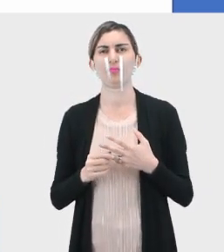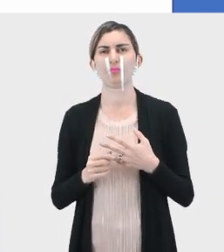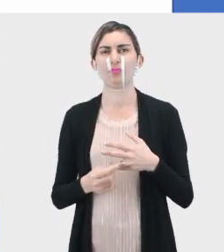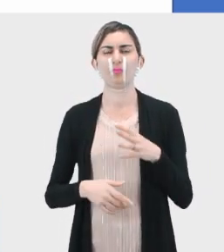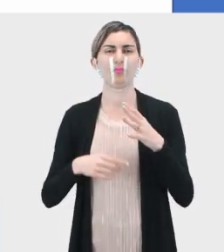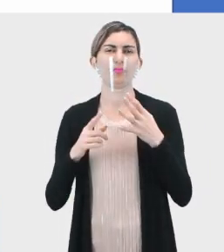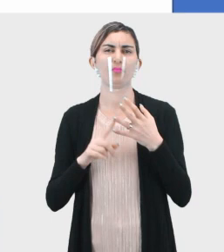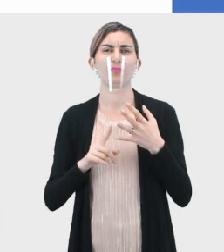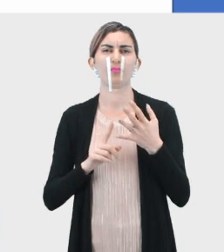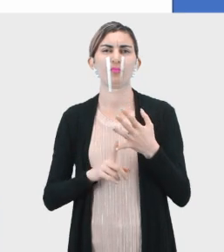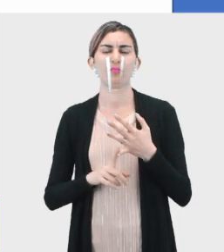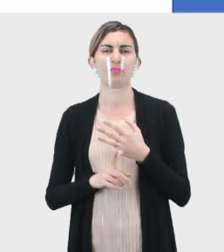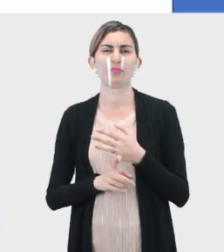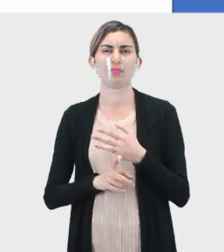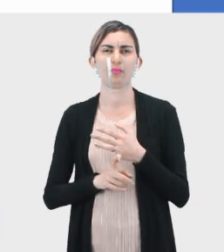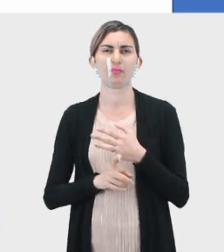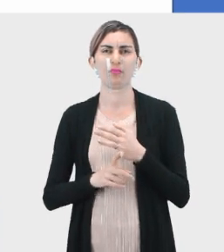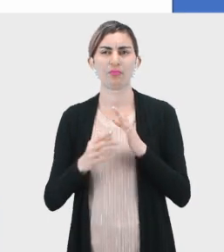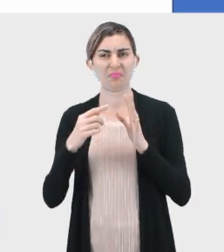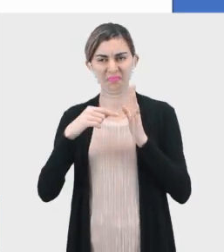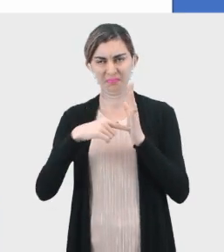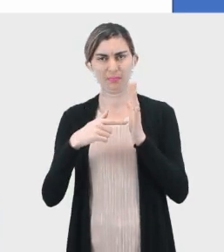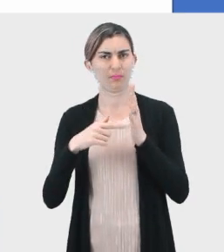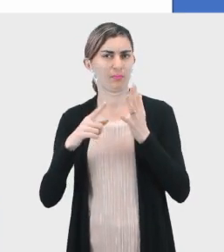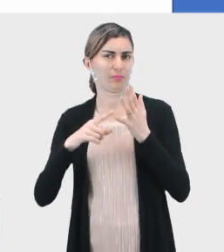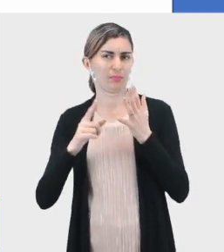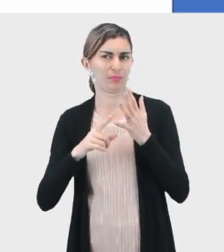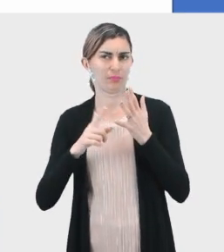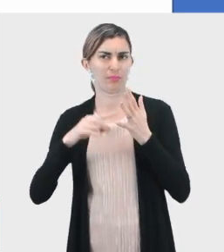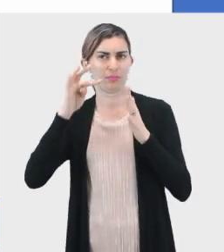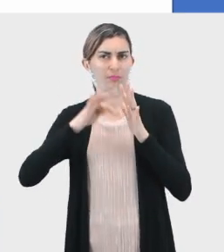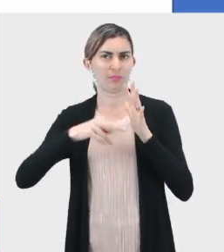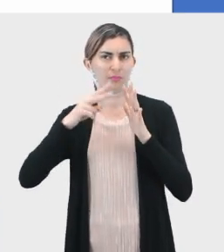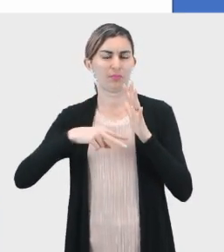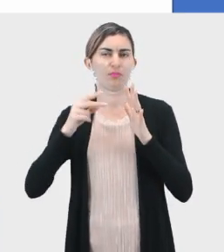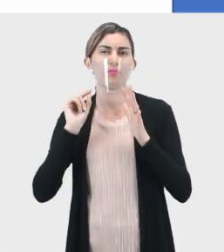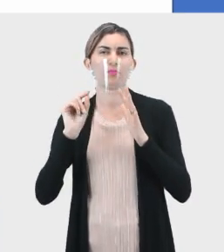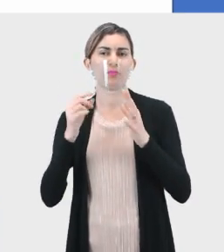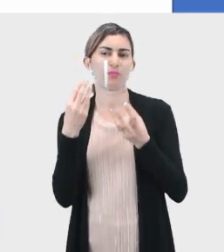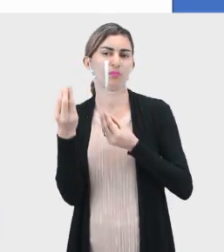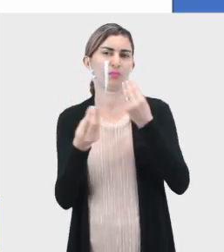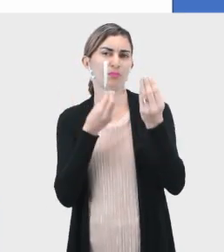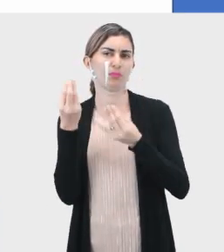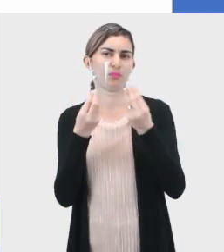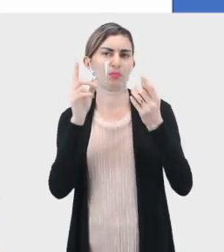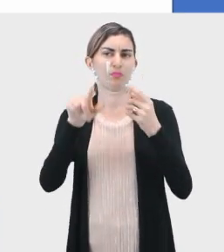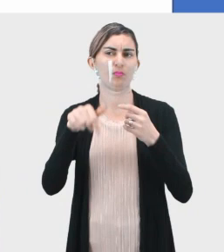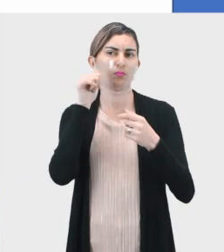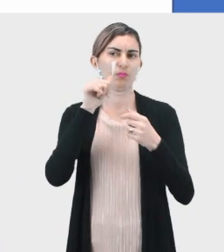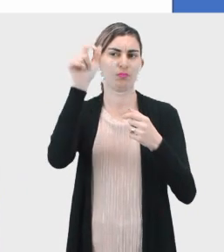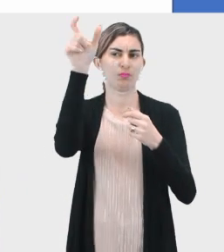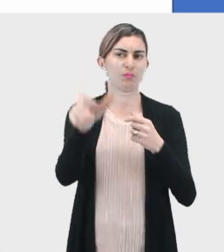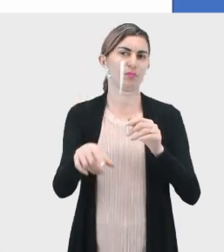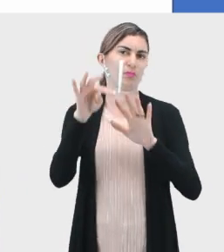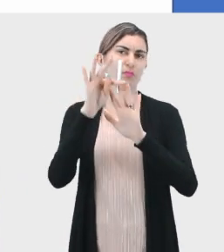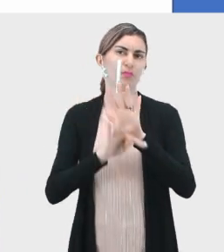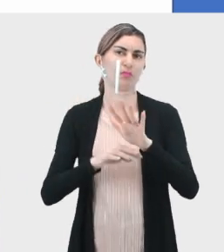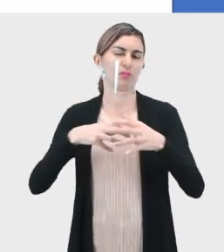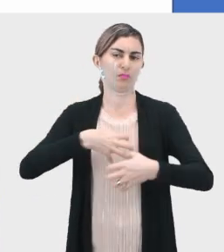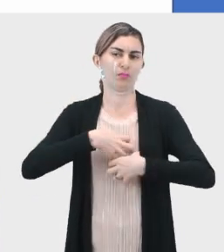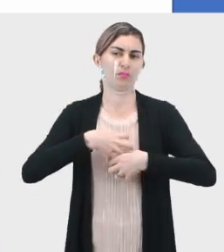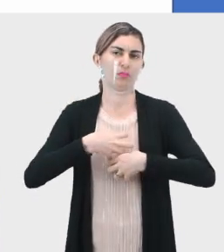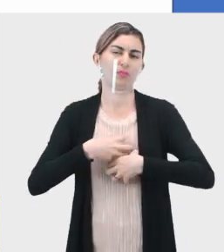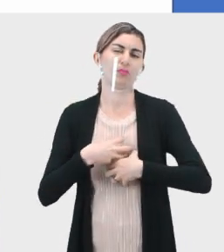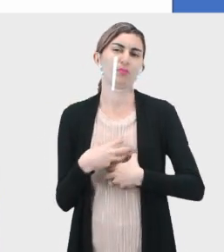4. How does the woman in the text feel about herself? Como é que a mulher do texto